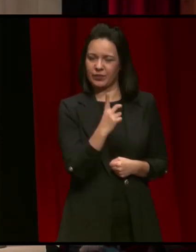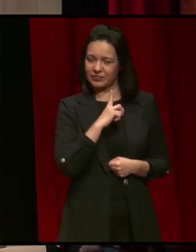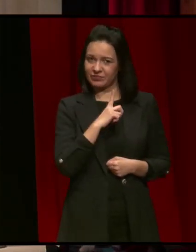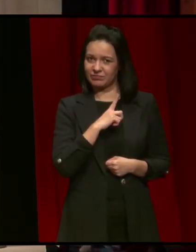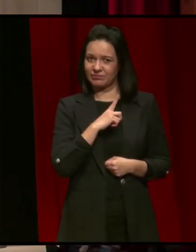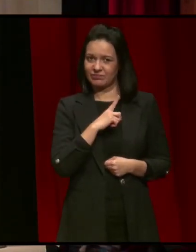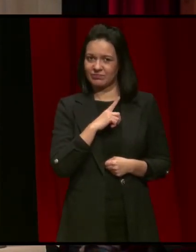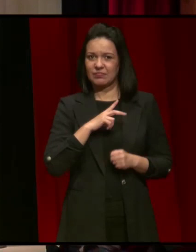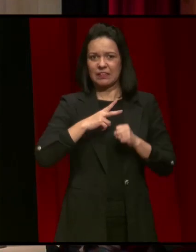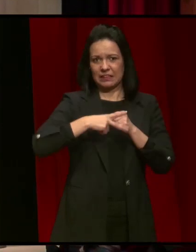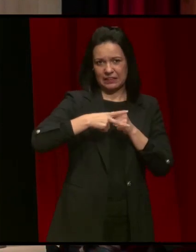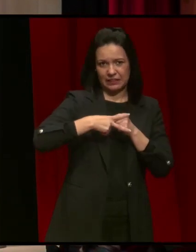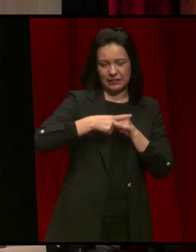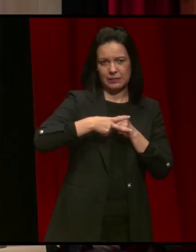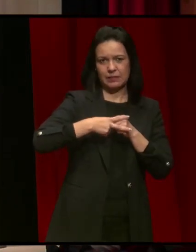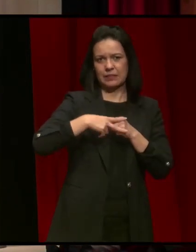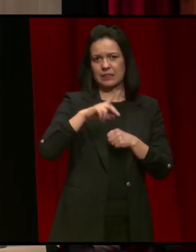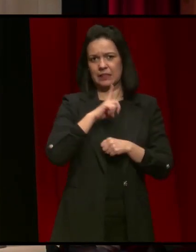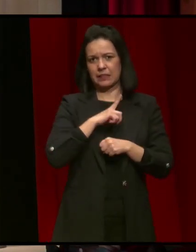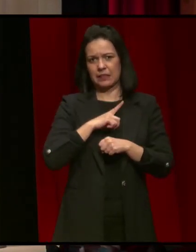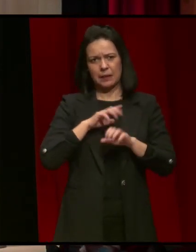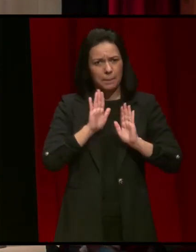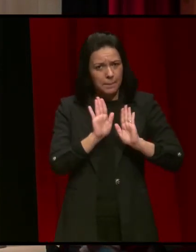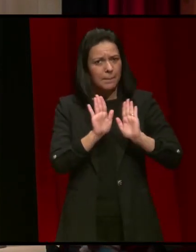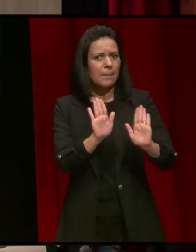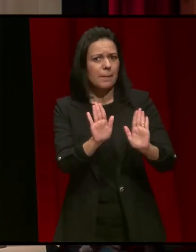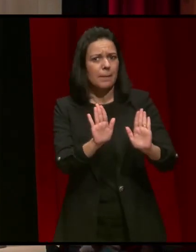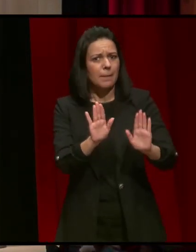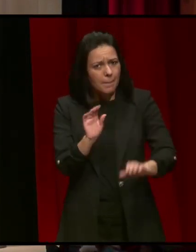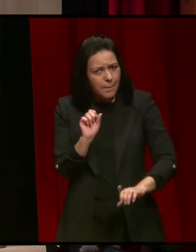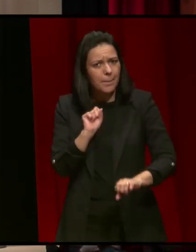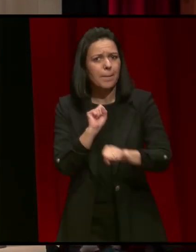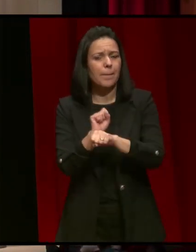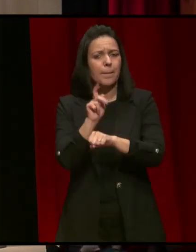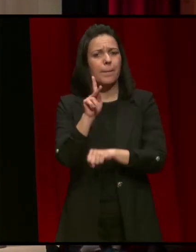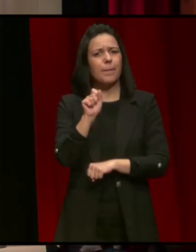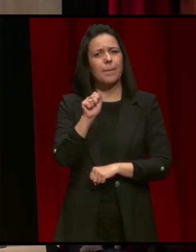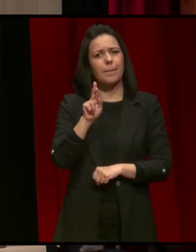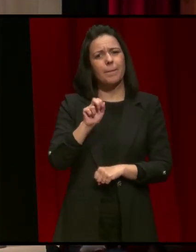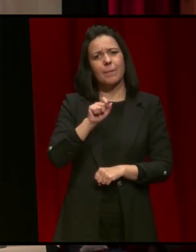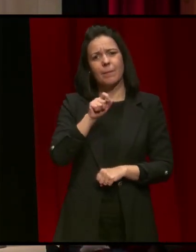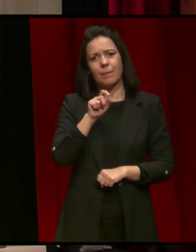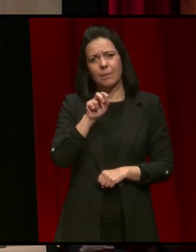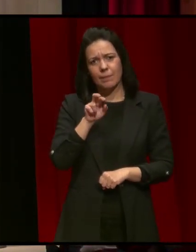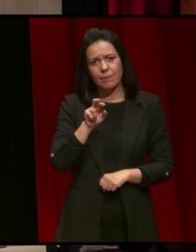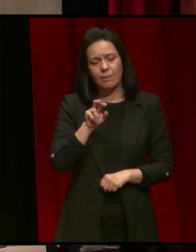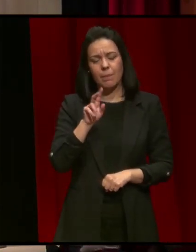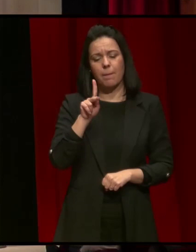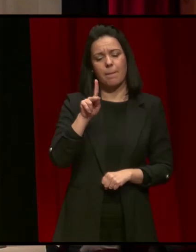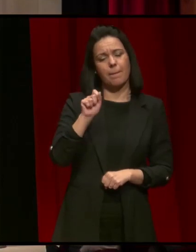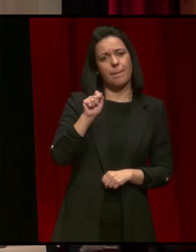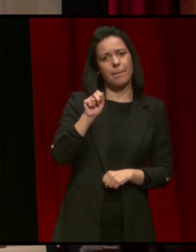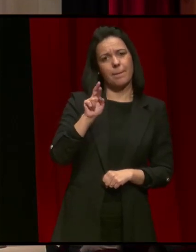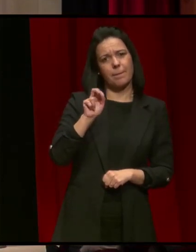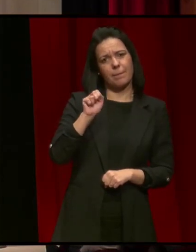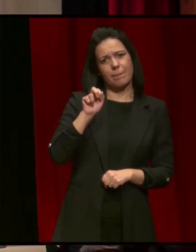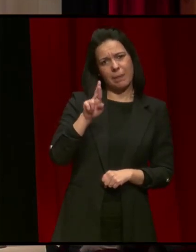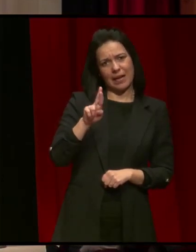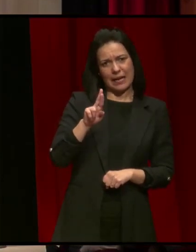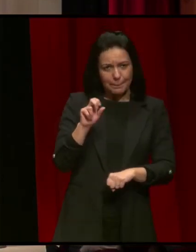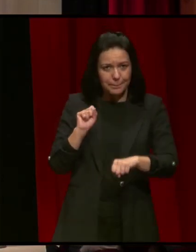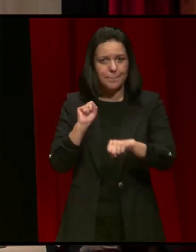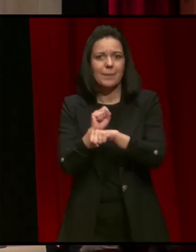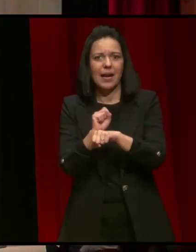nós usamos aí o verbo bará e o verbo sam, ou sam, né, seria sam. Uma